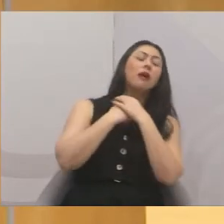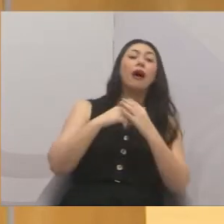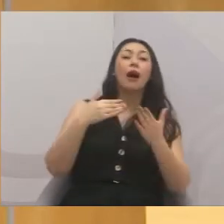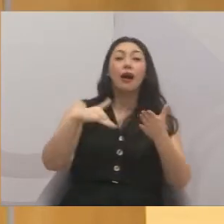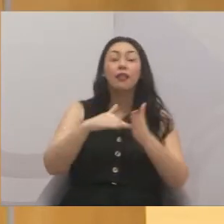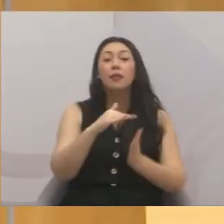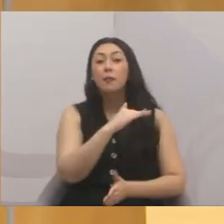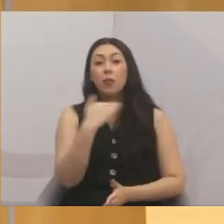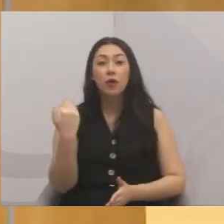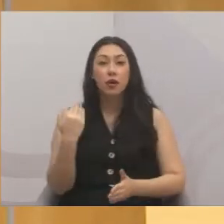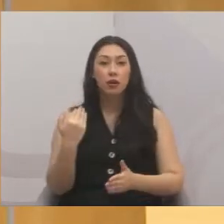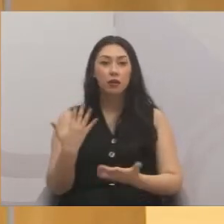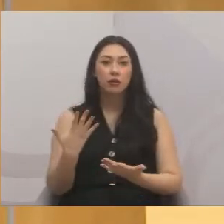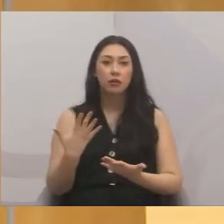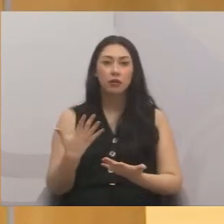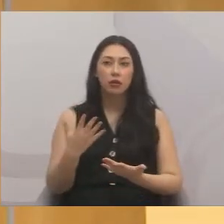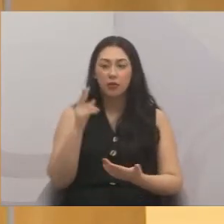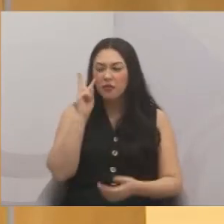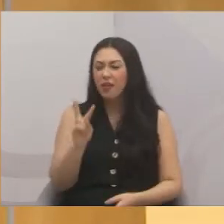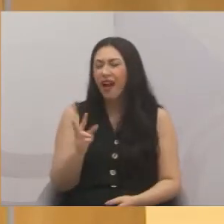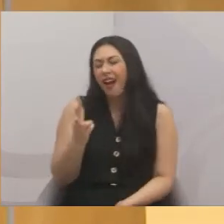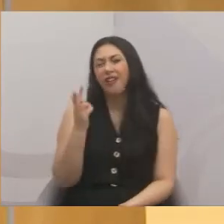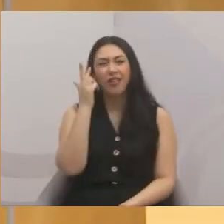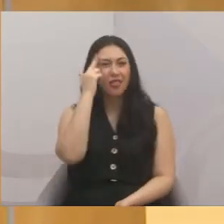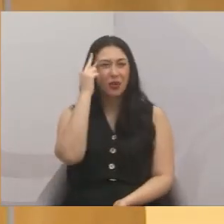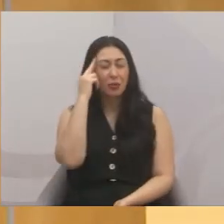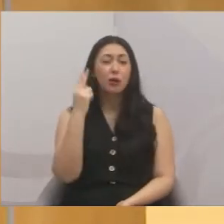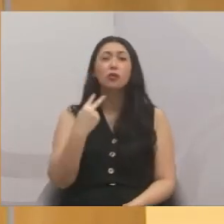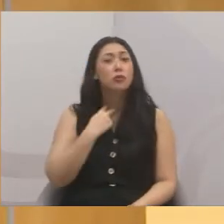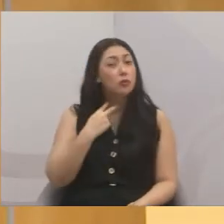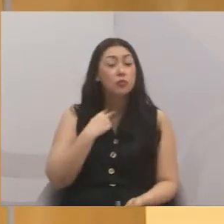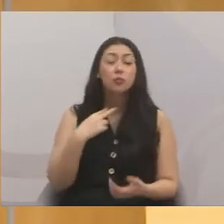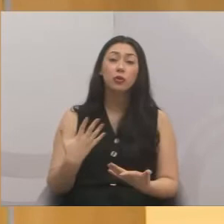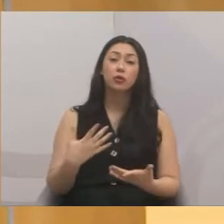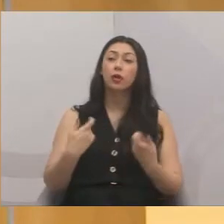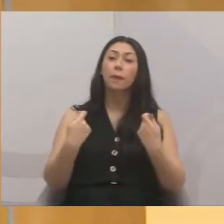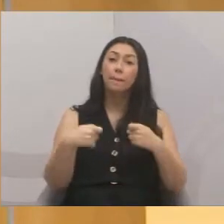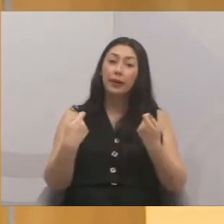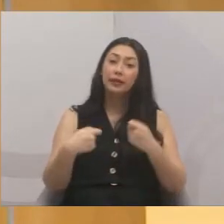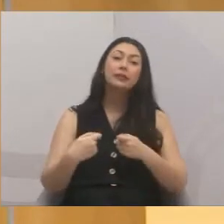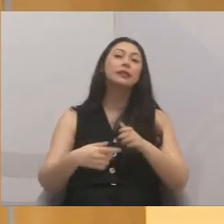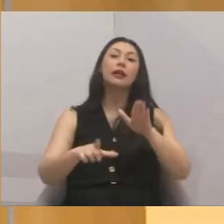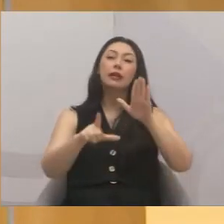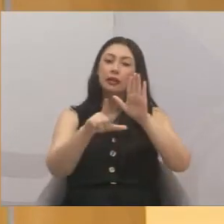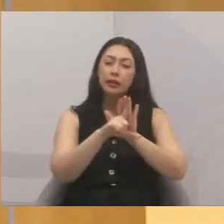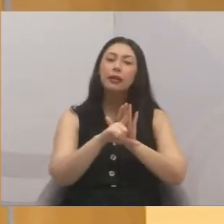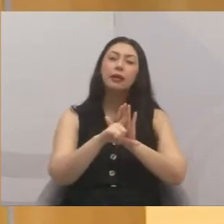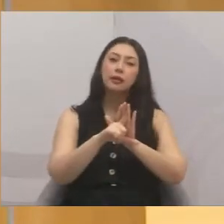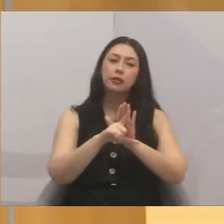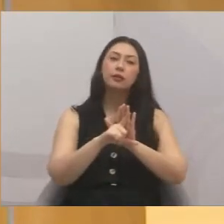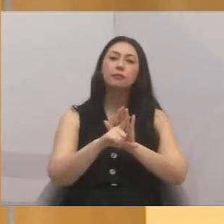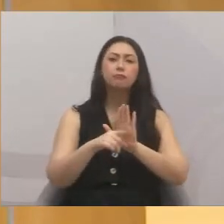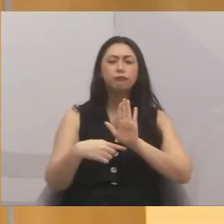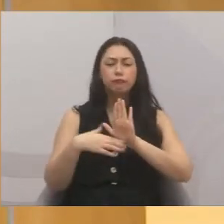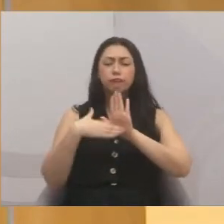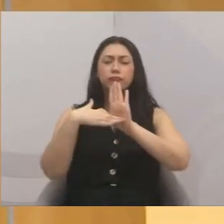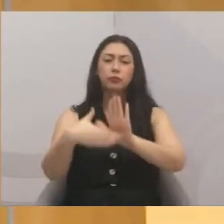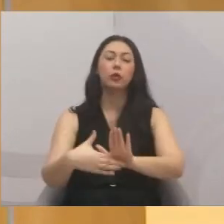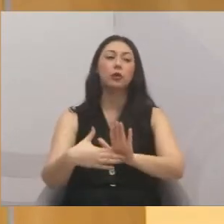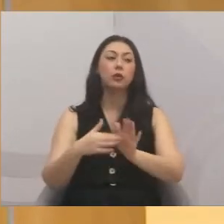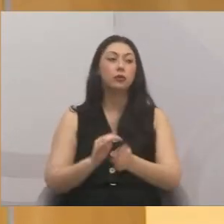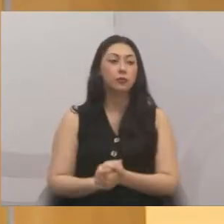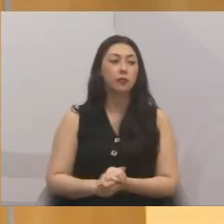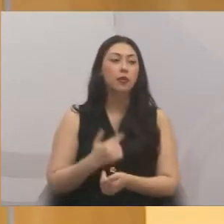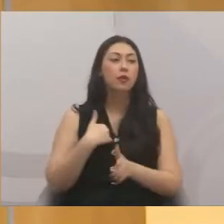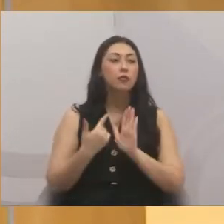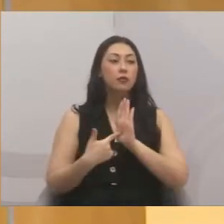porque isso é natural para muita gente. Então, que a gente tenha leis e ações afirmativas. E quando a gente fala isso, eu vou dar um